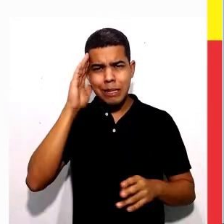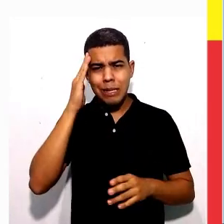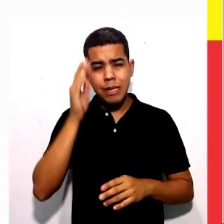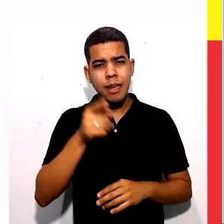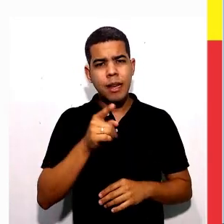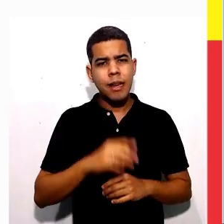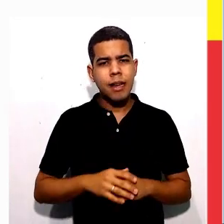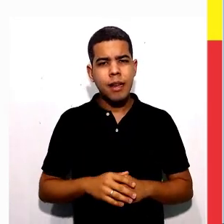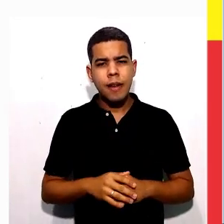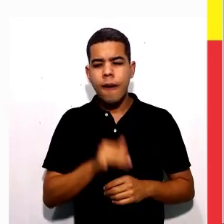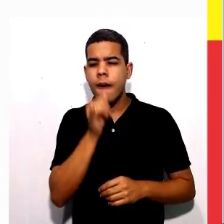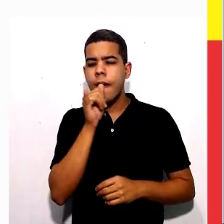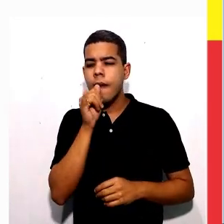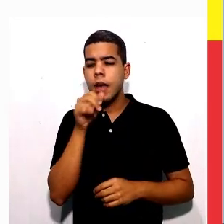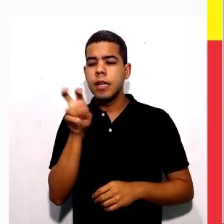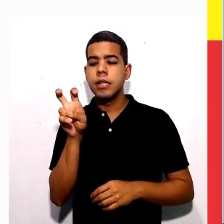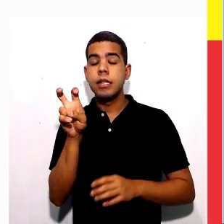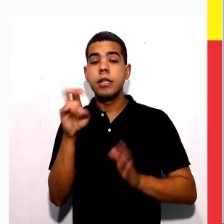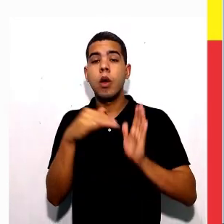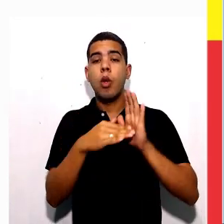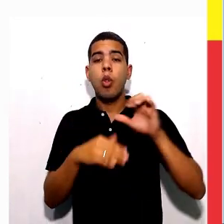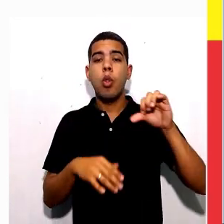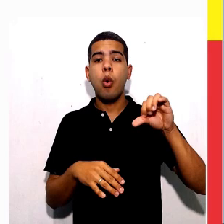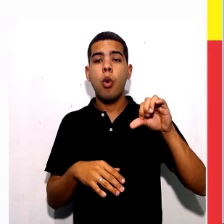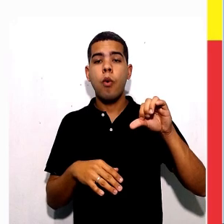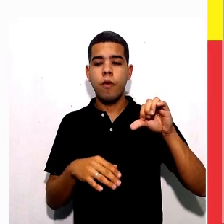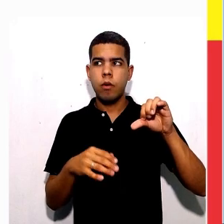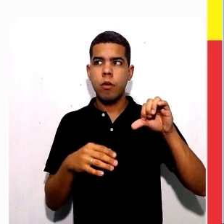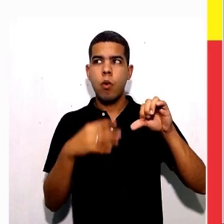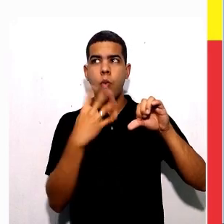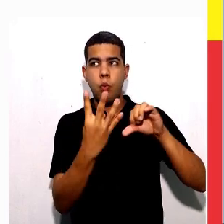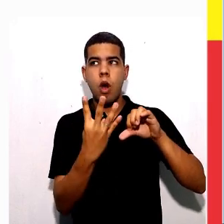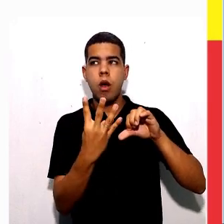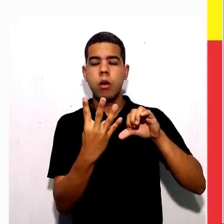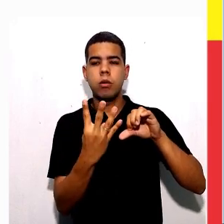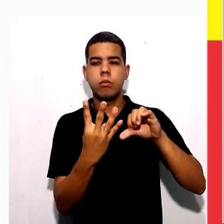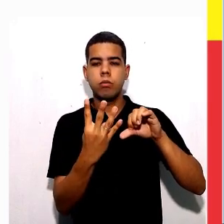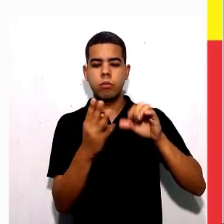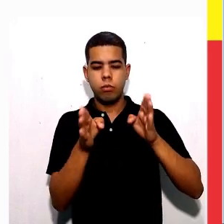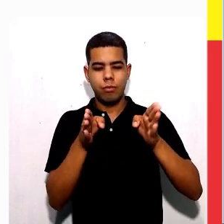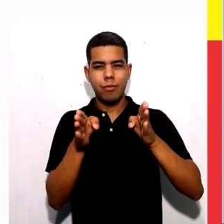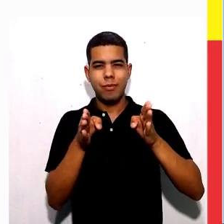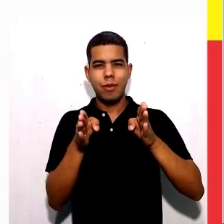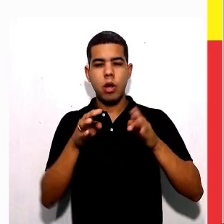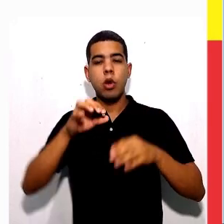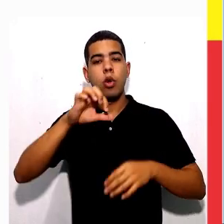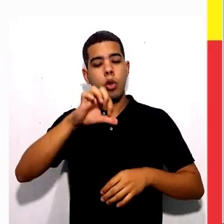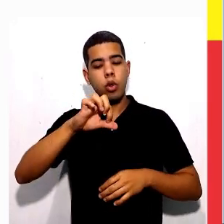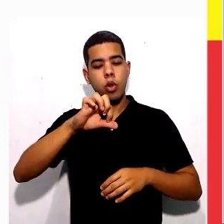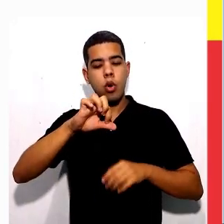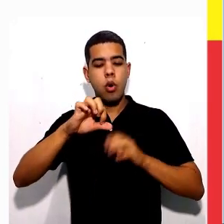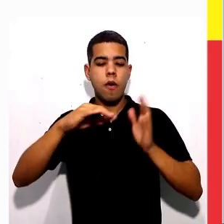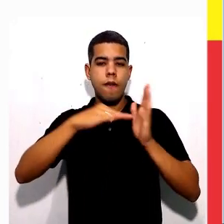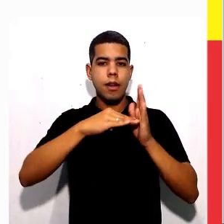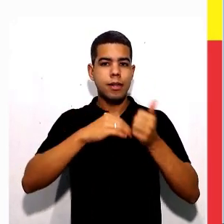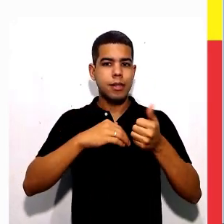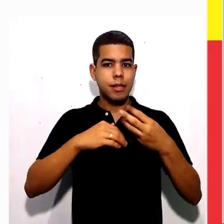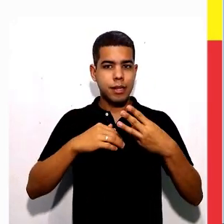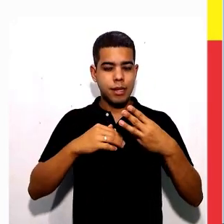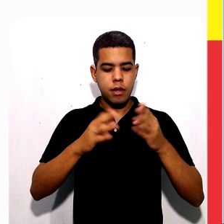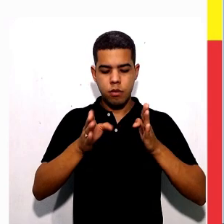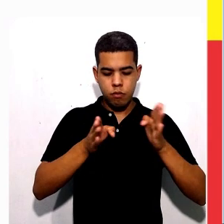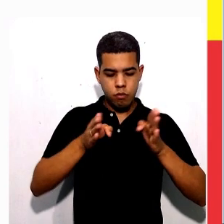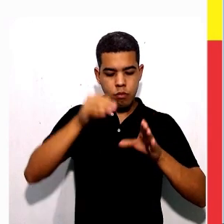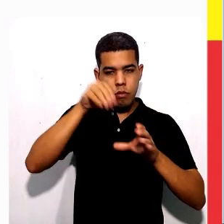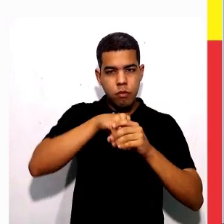para o outro? Veja, de 5 para 9, aumentou 4, massa. De 9 para 13 também, e